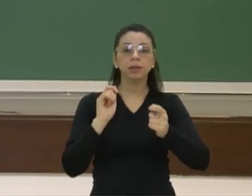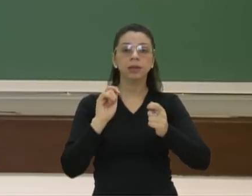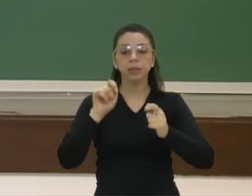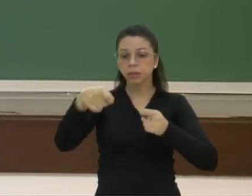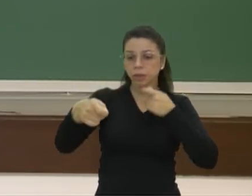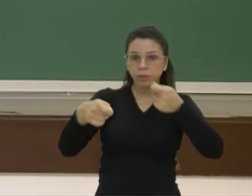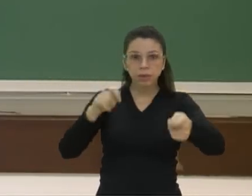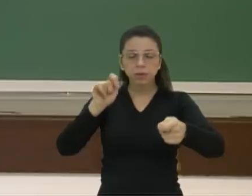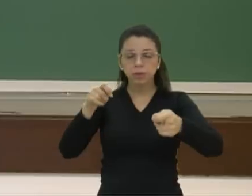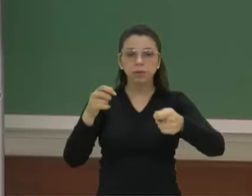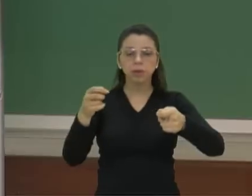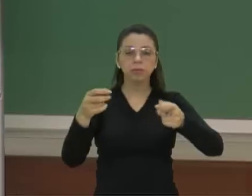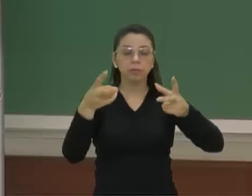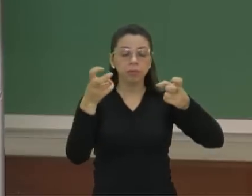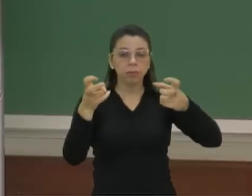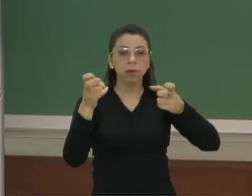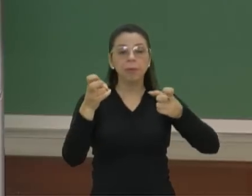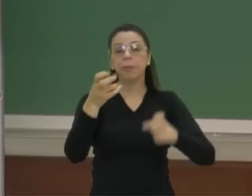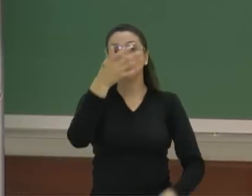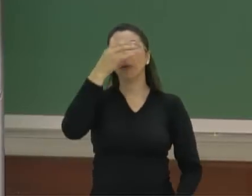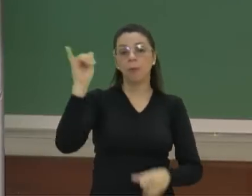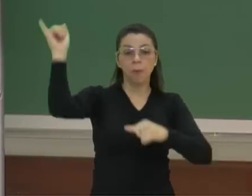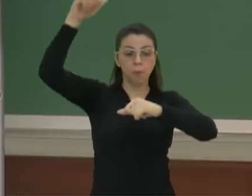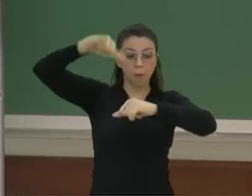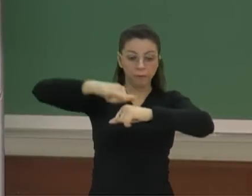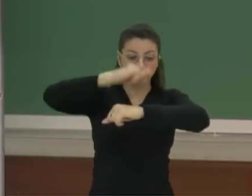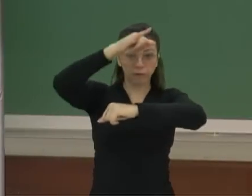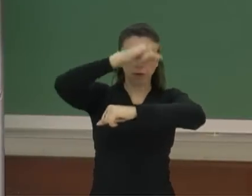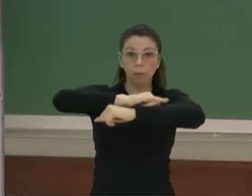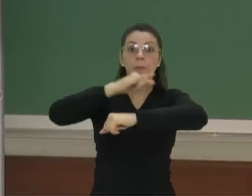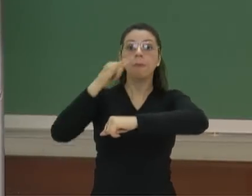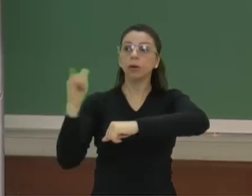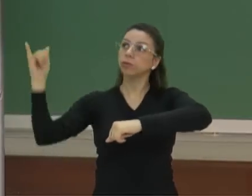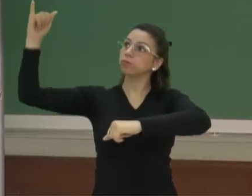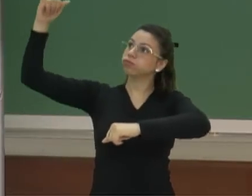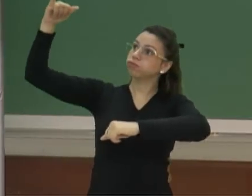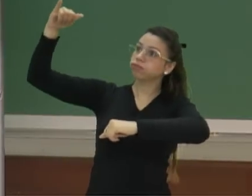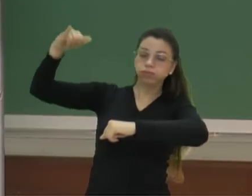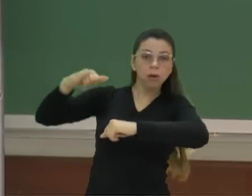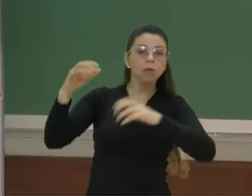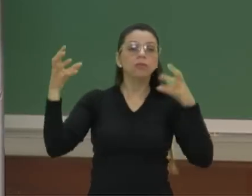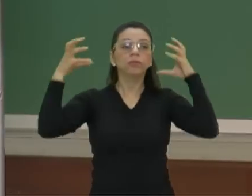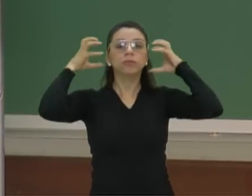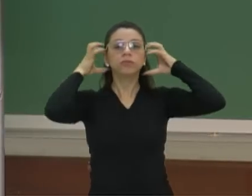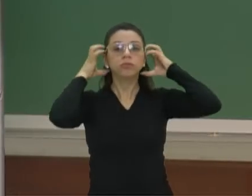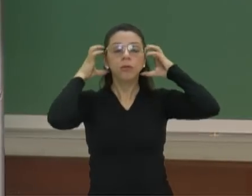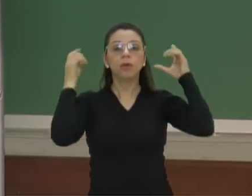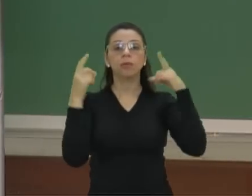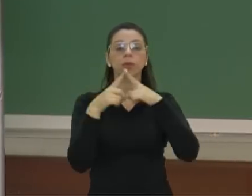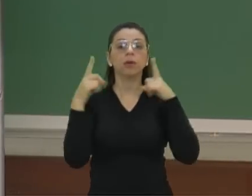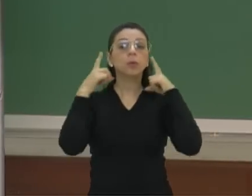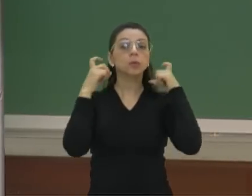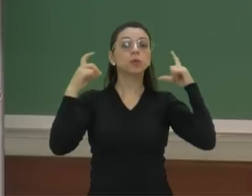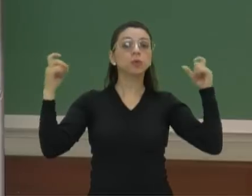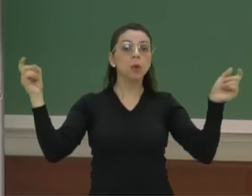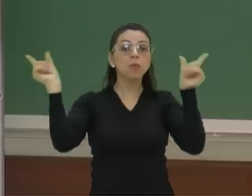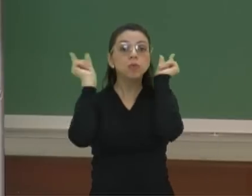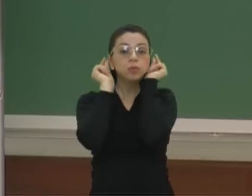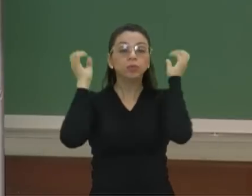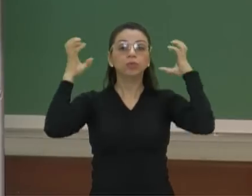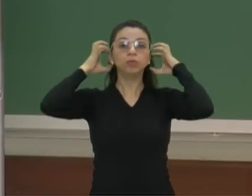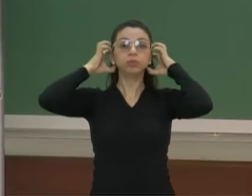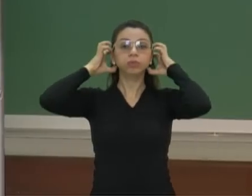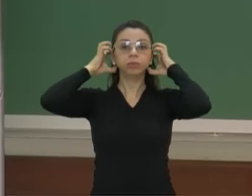para que o avião possa decolar? Eles utilizam como se fosse um fone de ouvido para abafar o som das